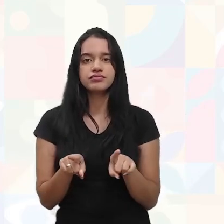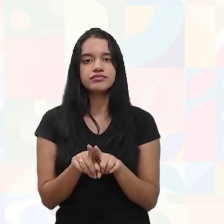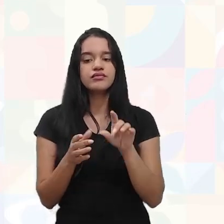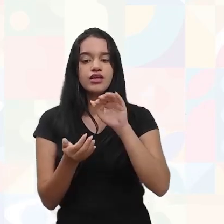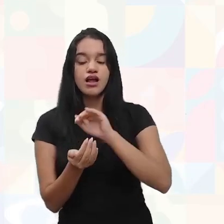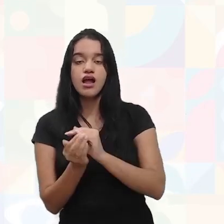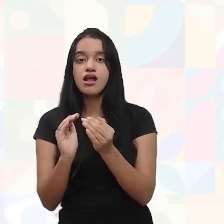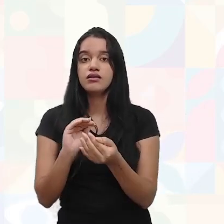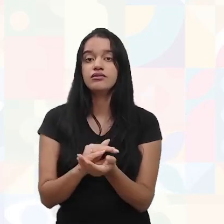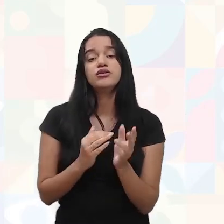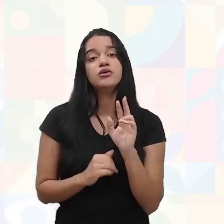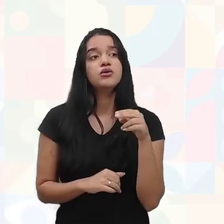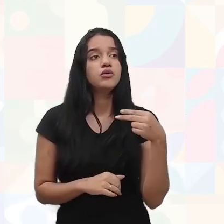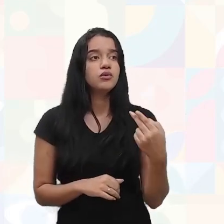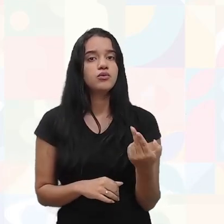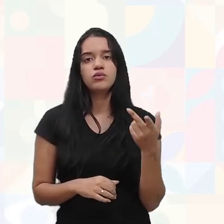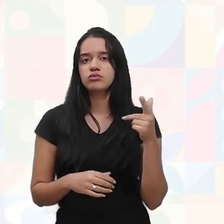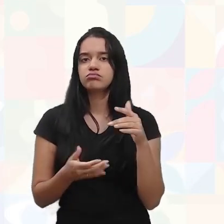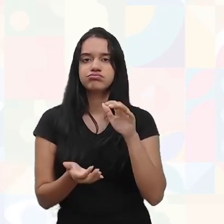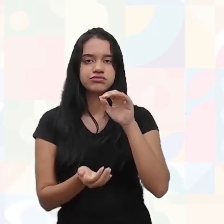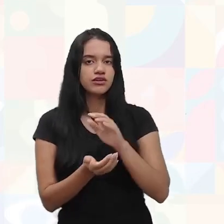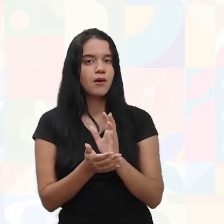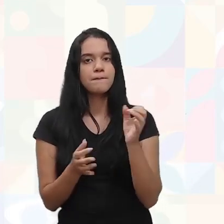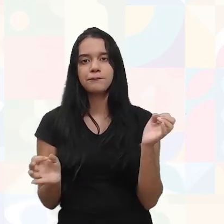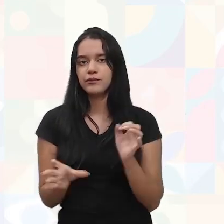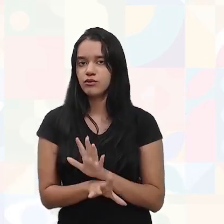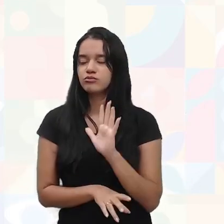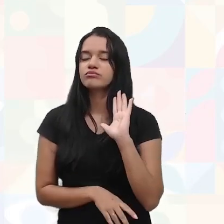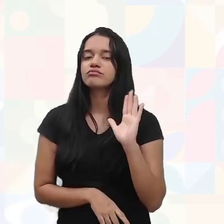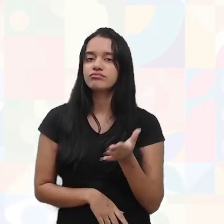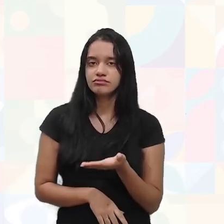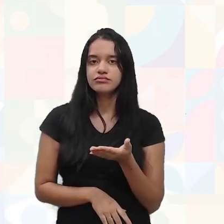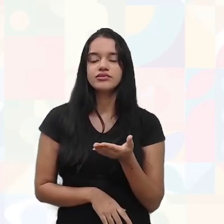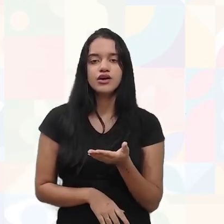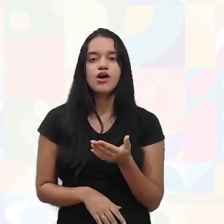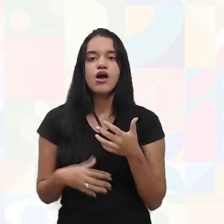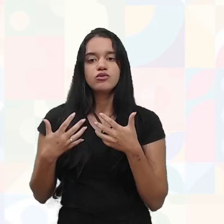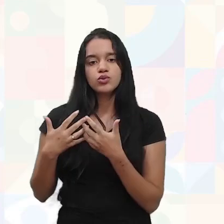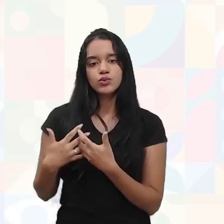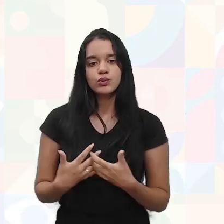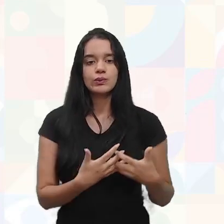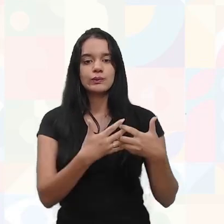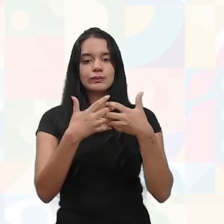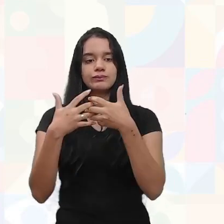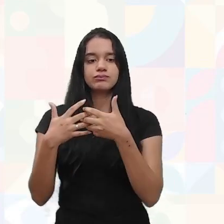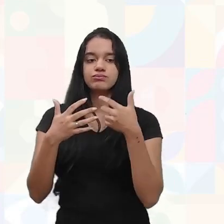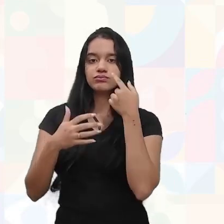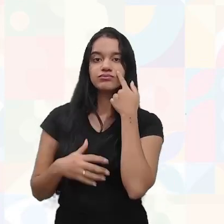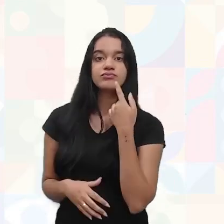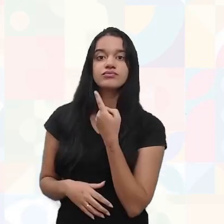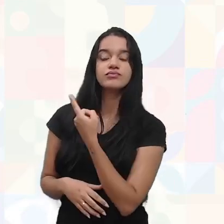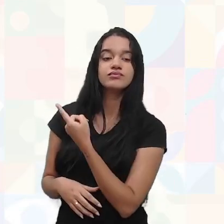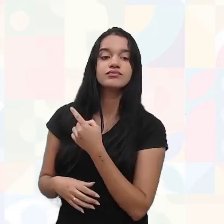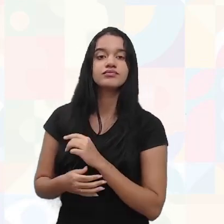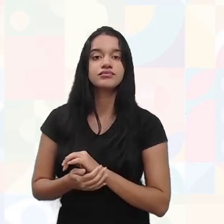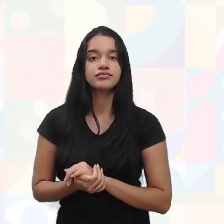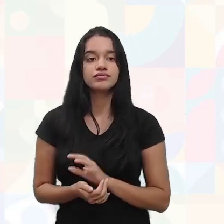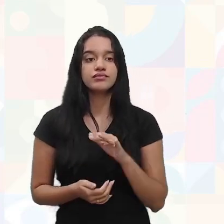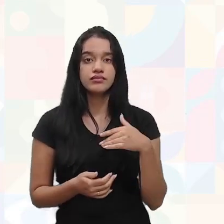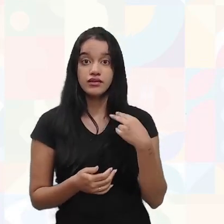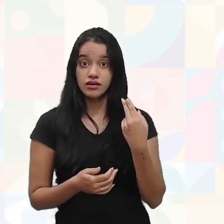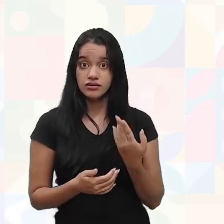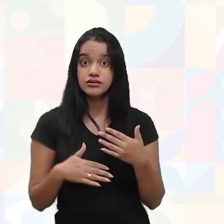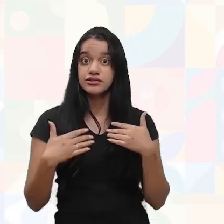cimento ou o concreto já pronto através de um caminhão betoneira. Então, eu estou substituindo